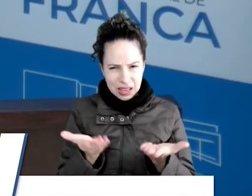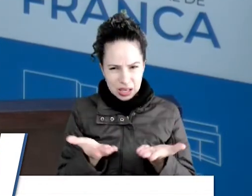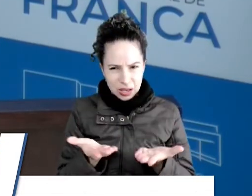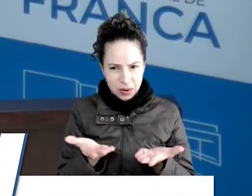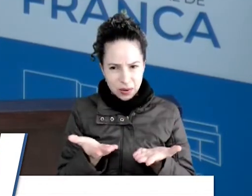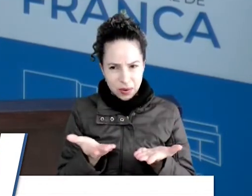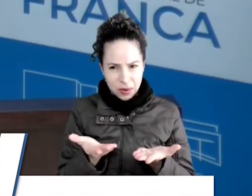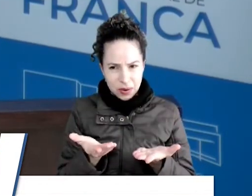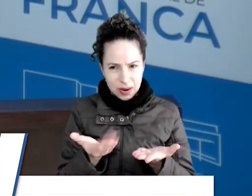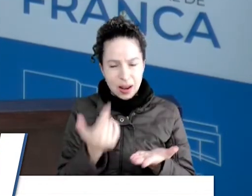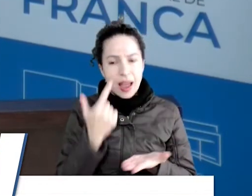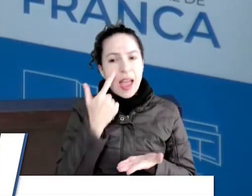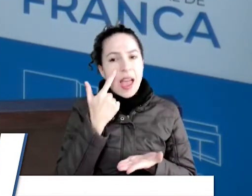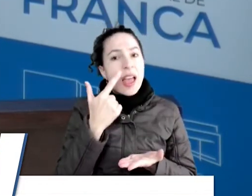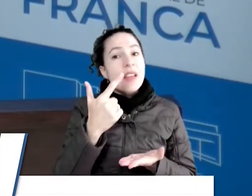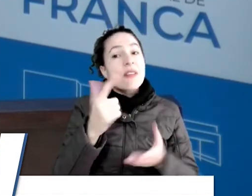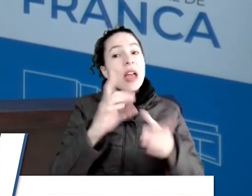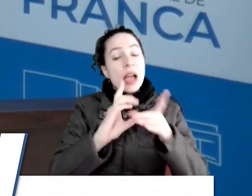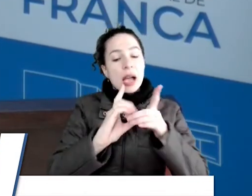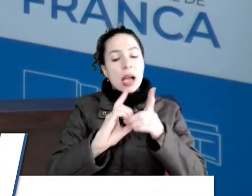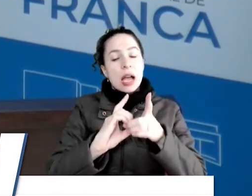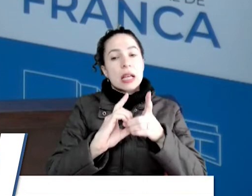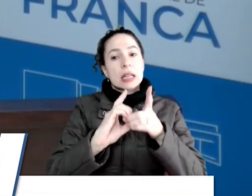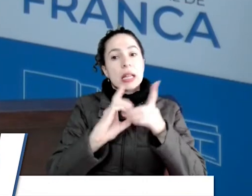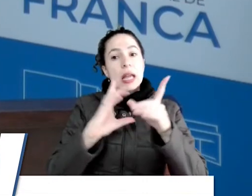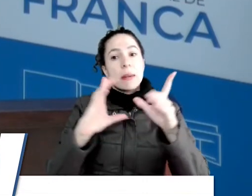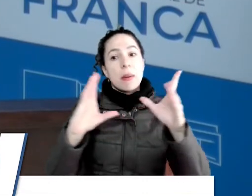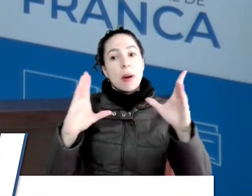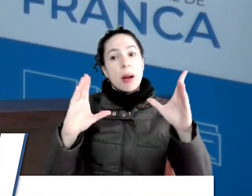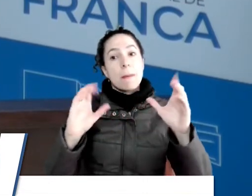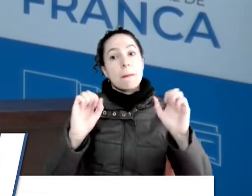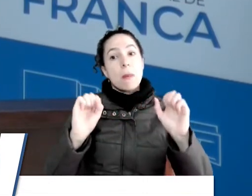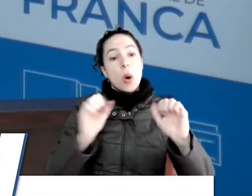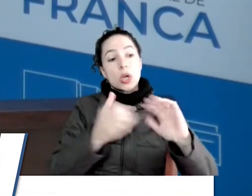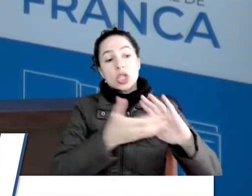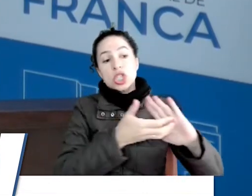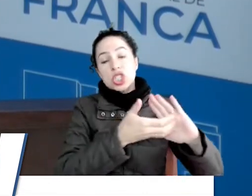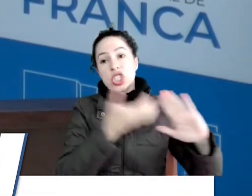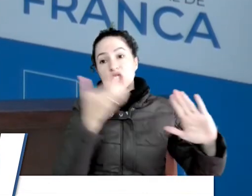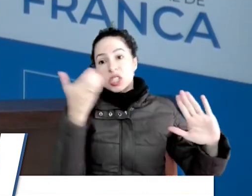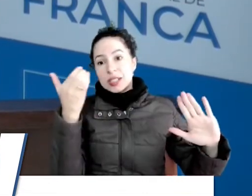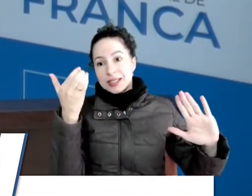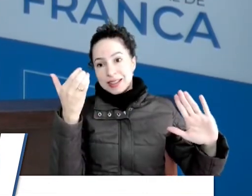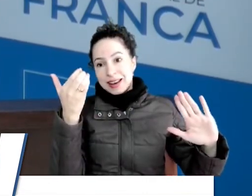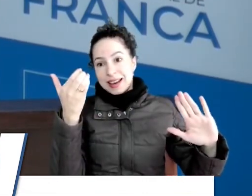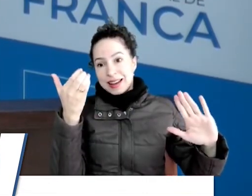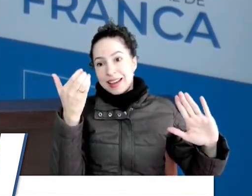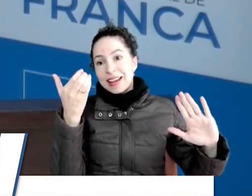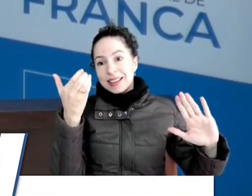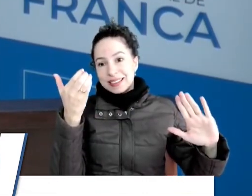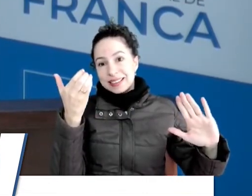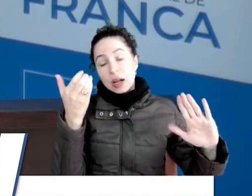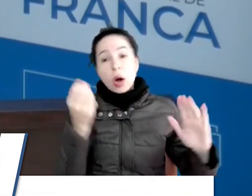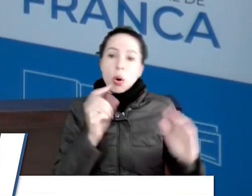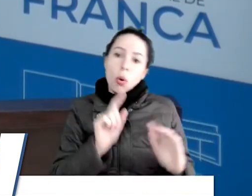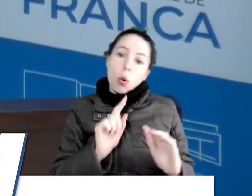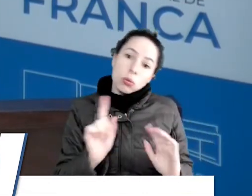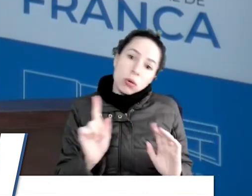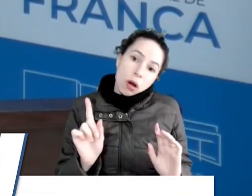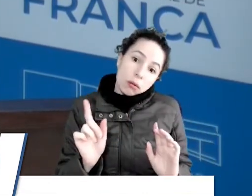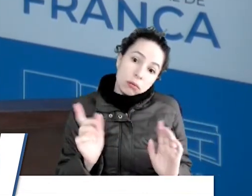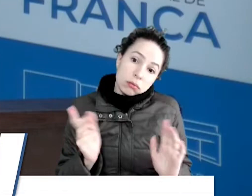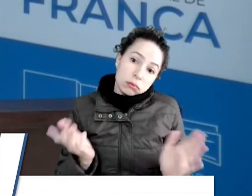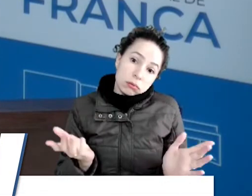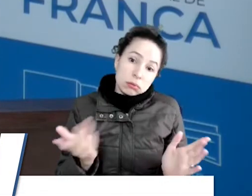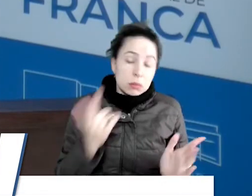ele vê que a democracia pode tirá-lo do... ou não. Ninguém sabe o resultado